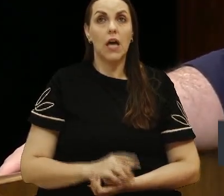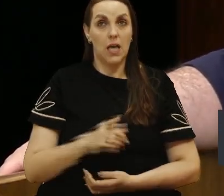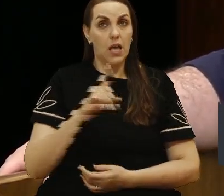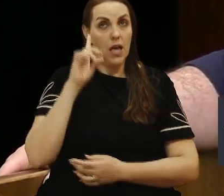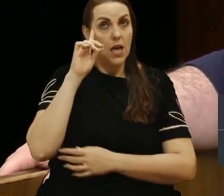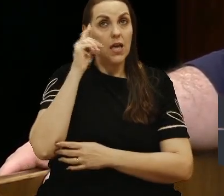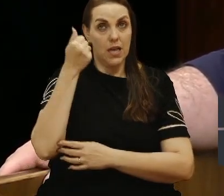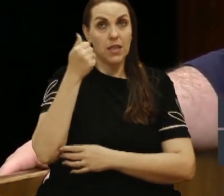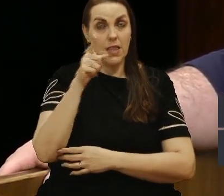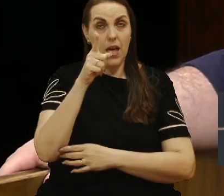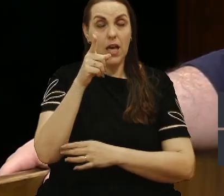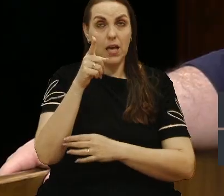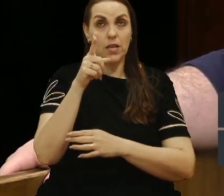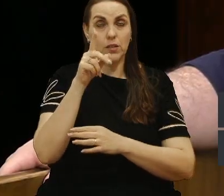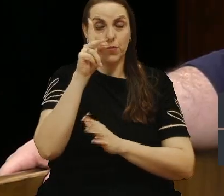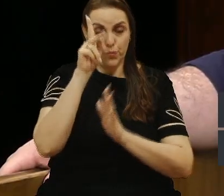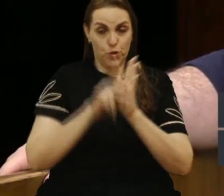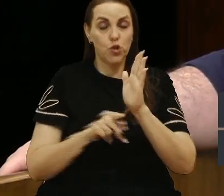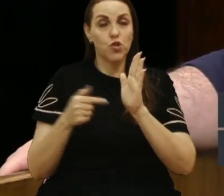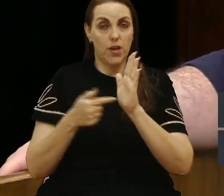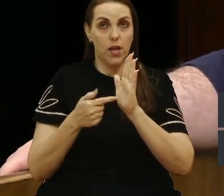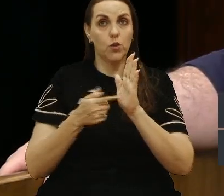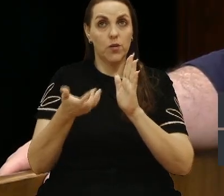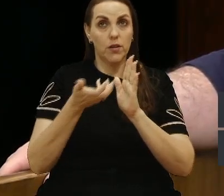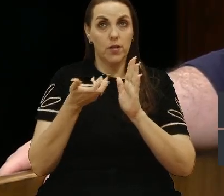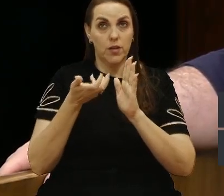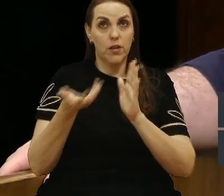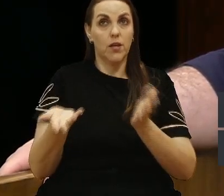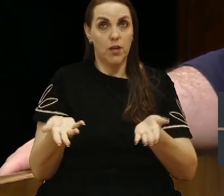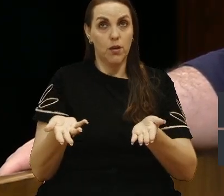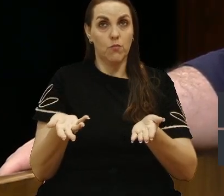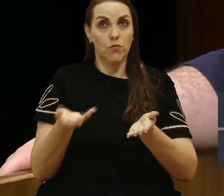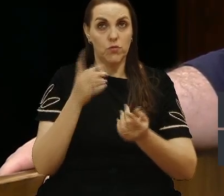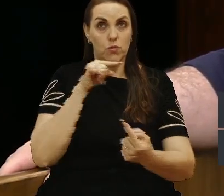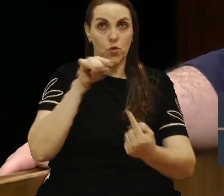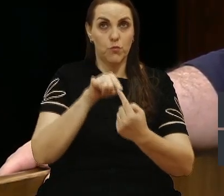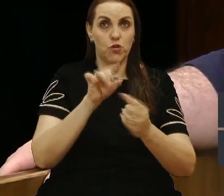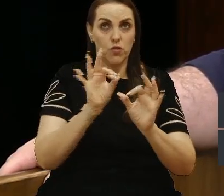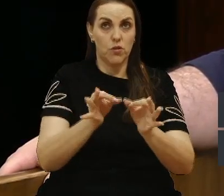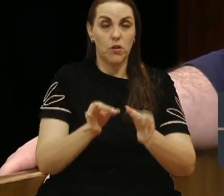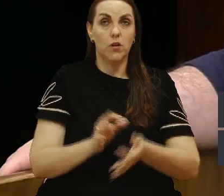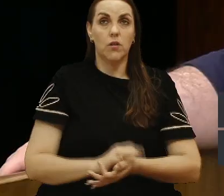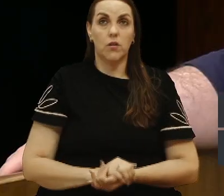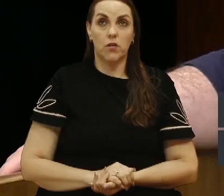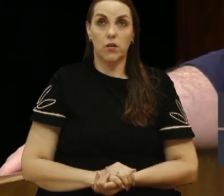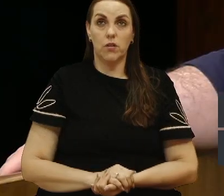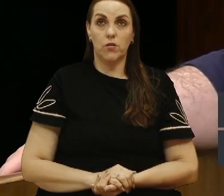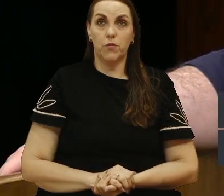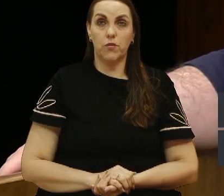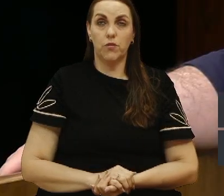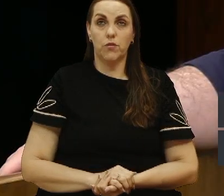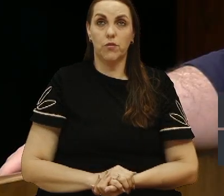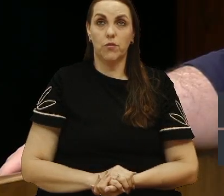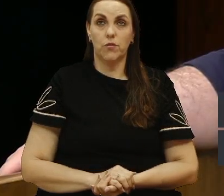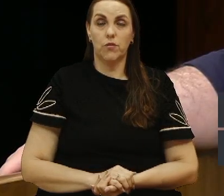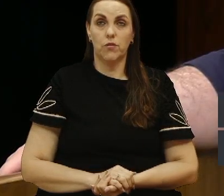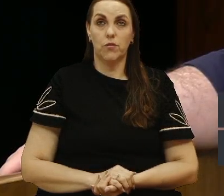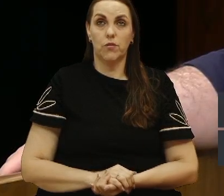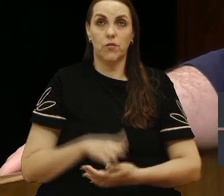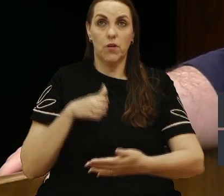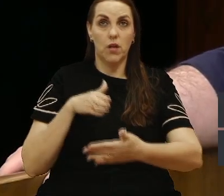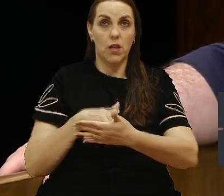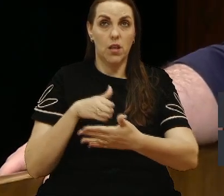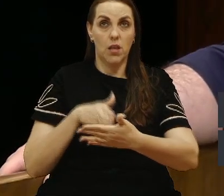um projeto nesse sentido. Tá? E, nesse sentido, delimitar a zona